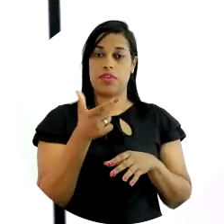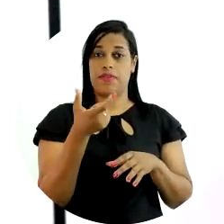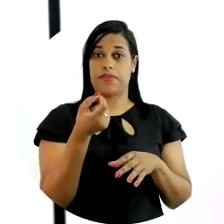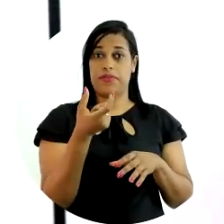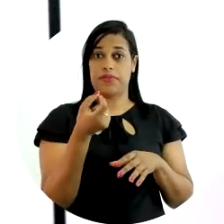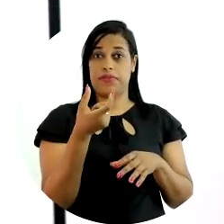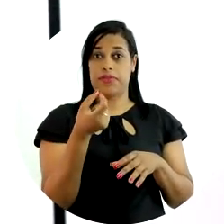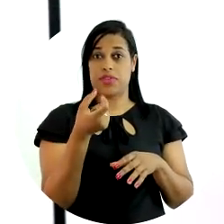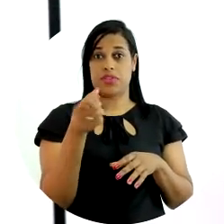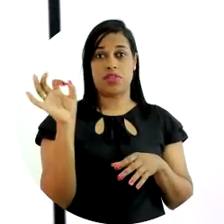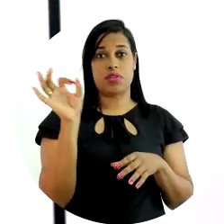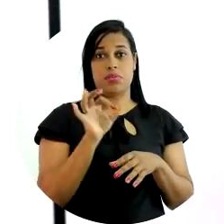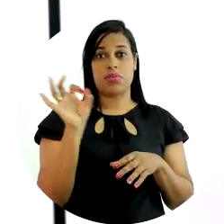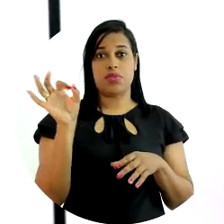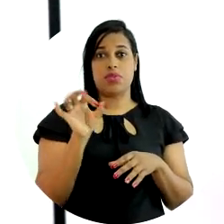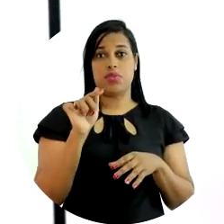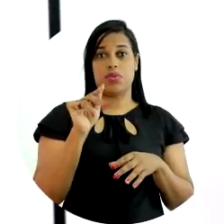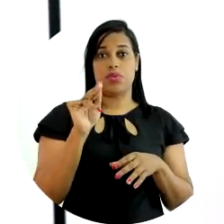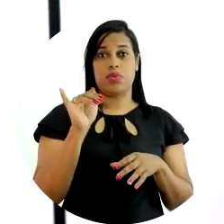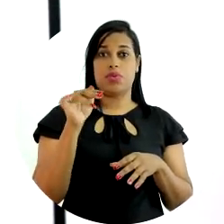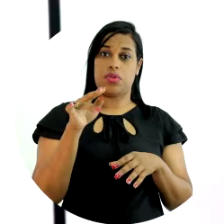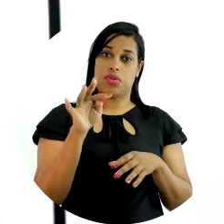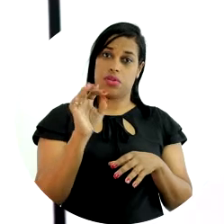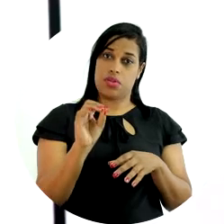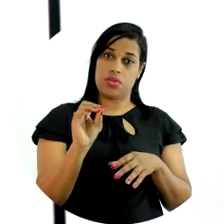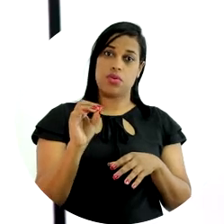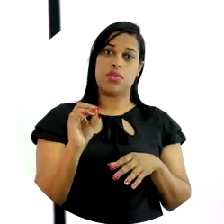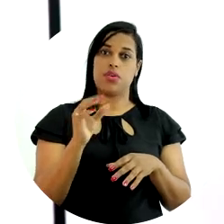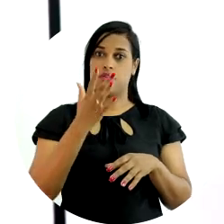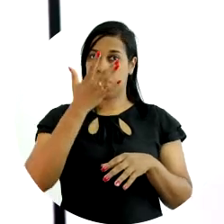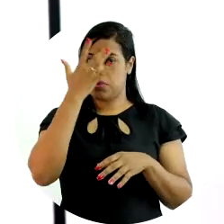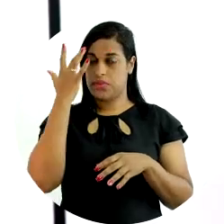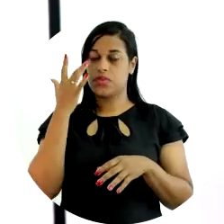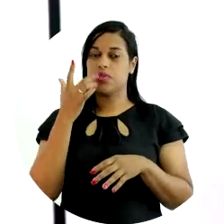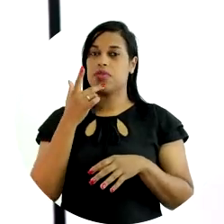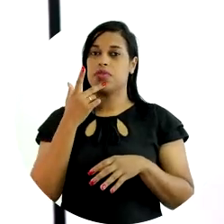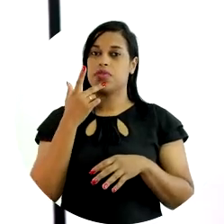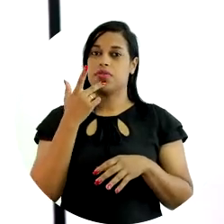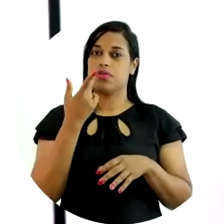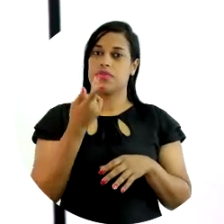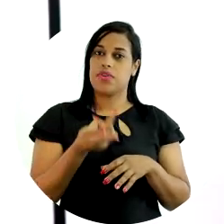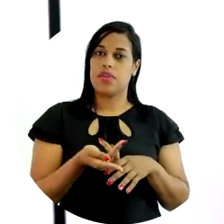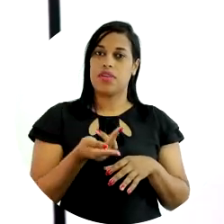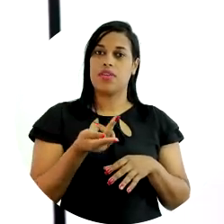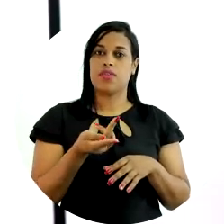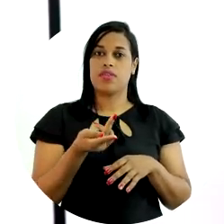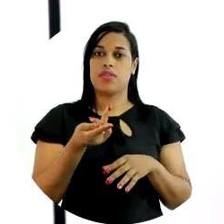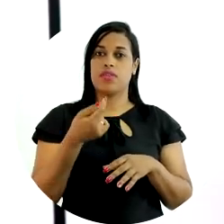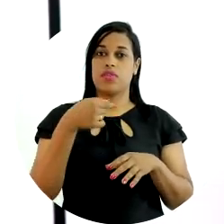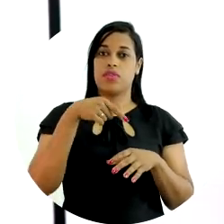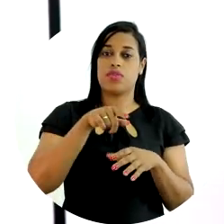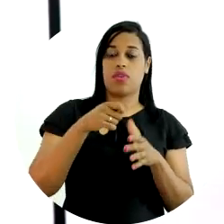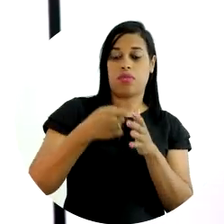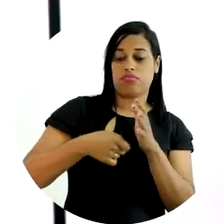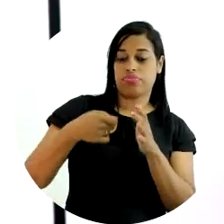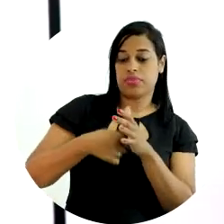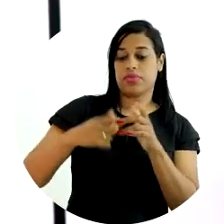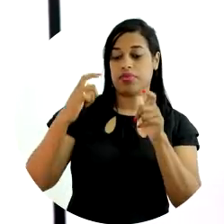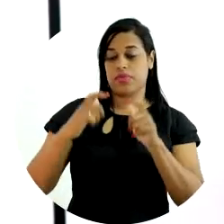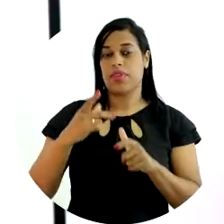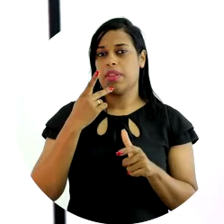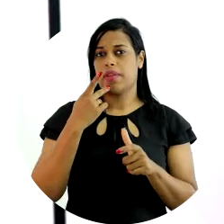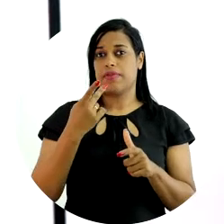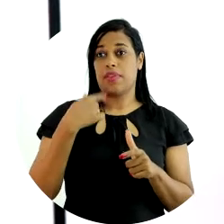10% e passou a ser 20%, né? Então era o quinto, e na época as pessoas, até quando iam